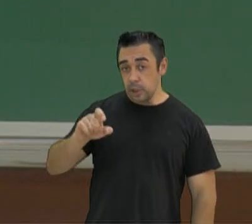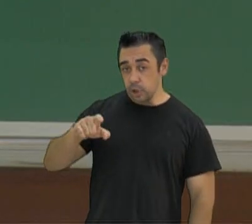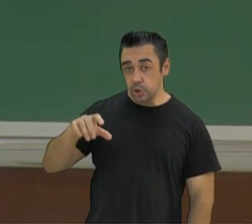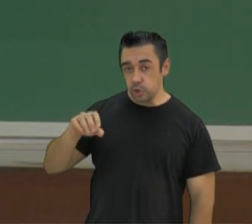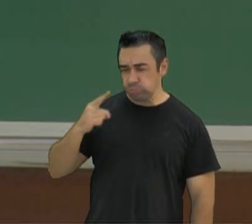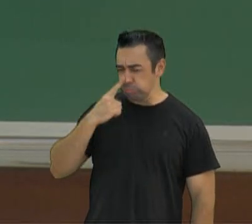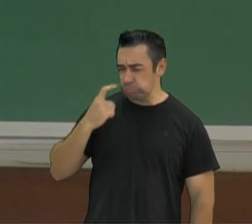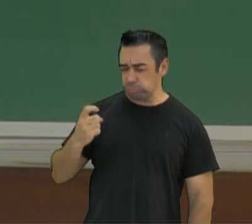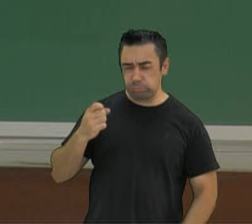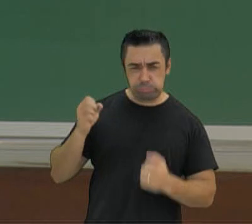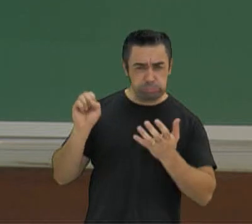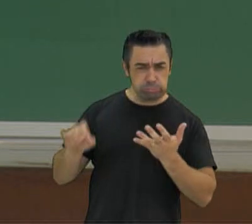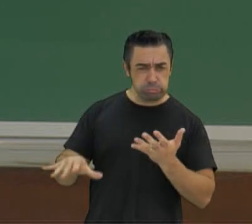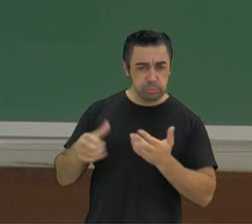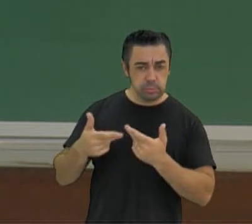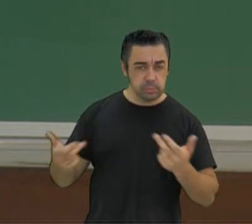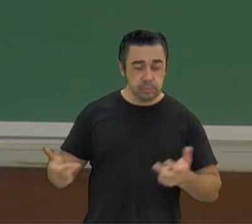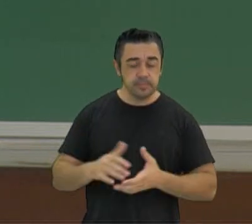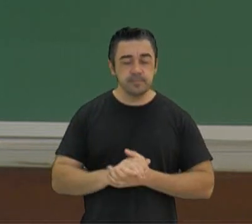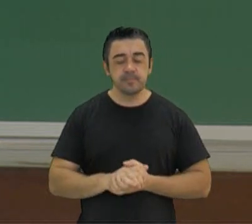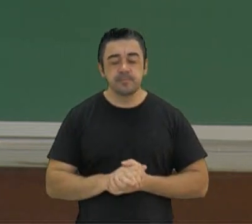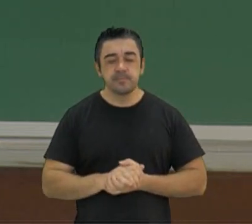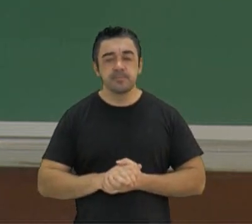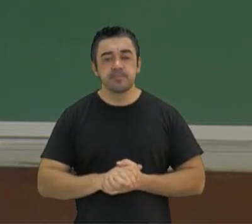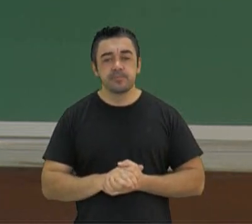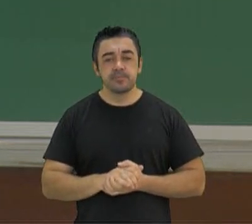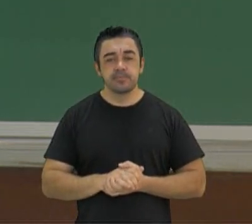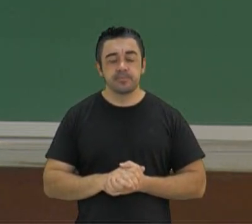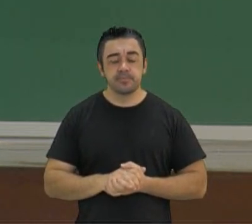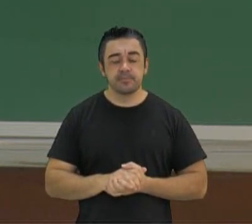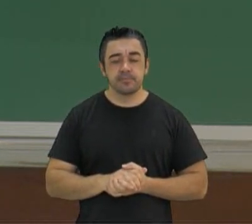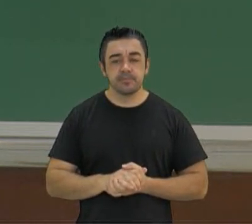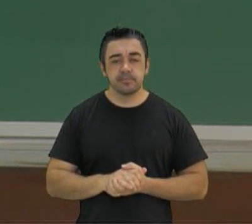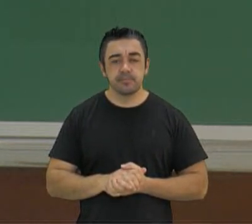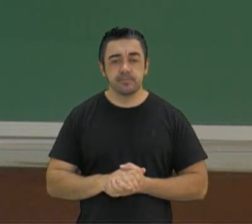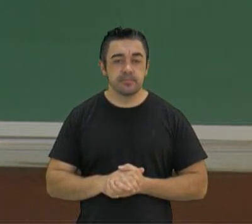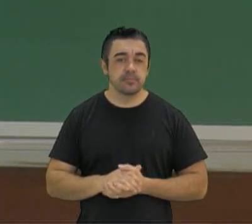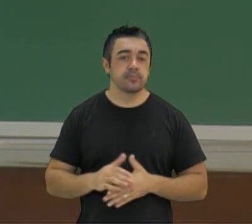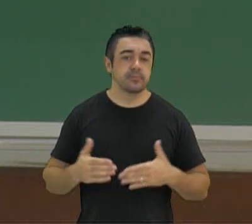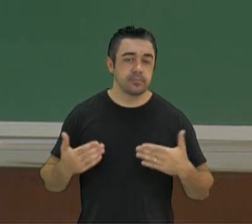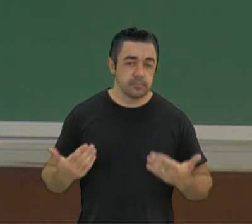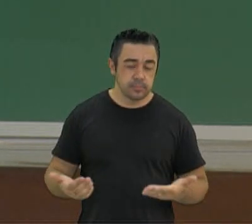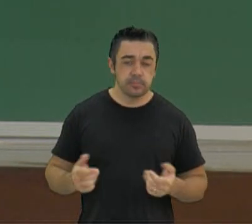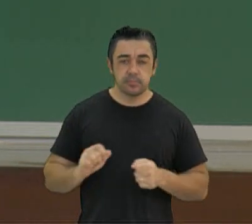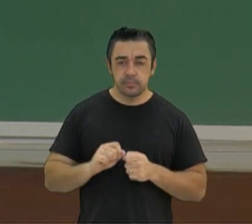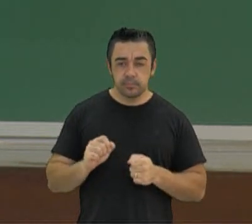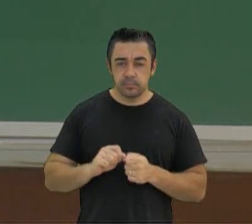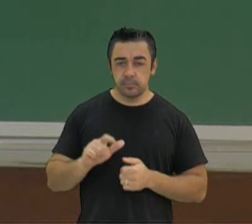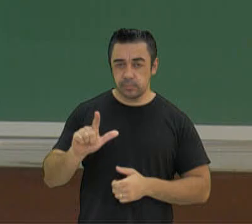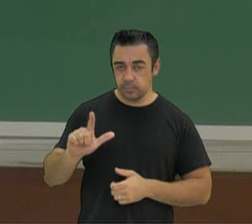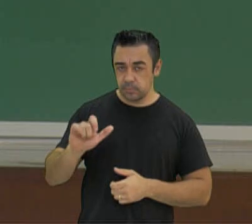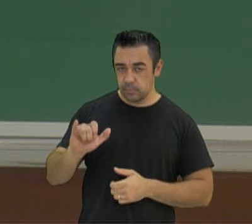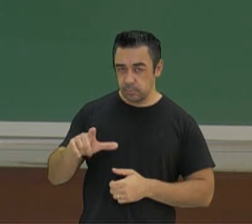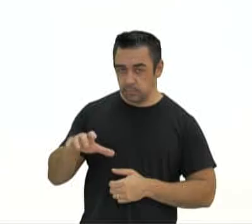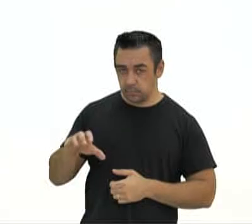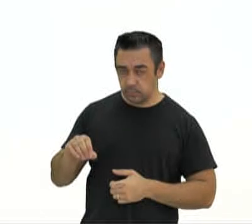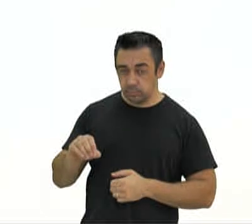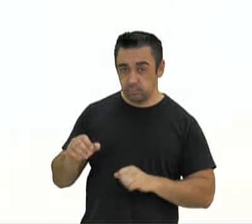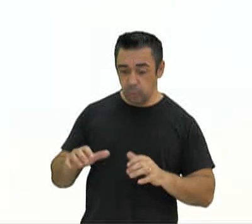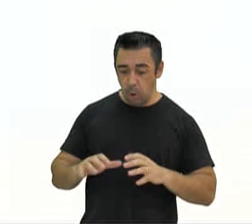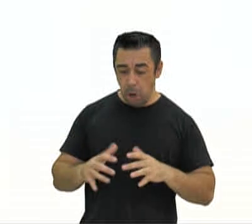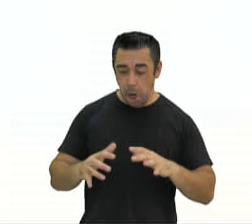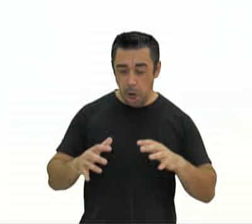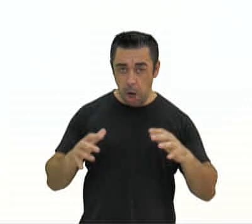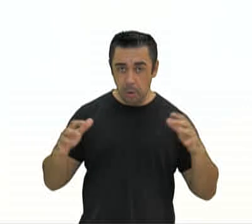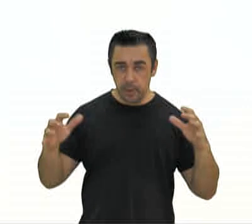preocupante que acontece por aí. Vamos dar uma lida nesse texto aqui. A geração de resíduos cresce com o aumento de consumo e